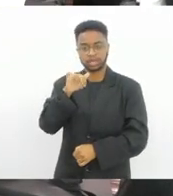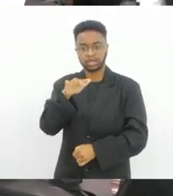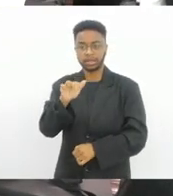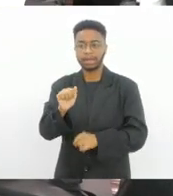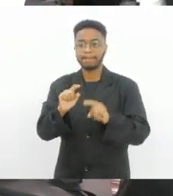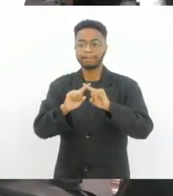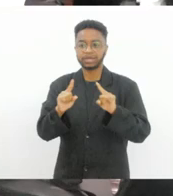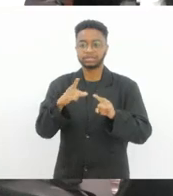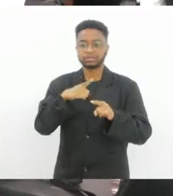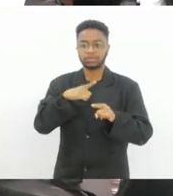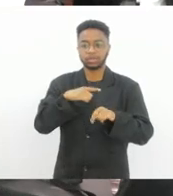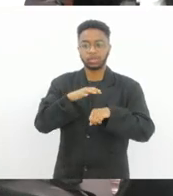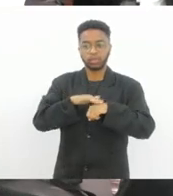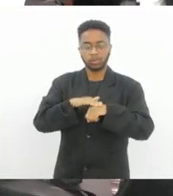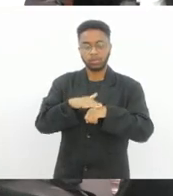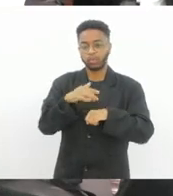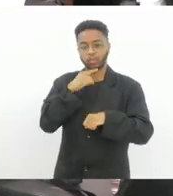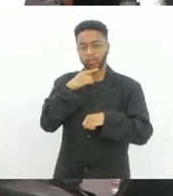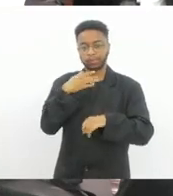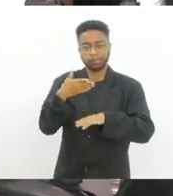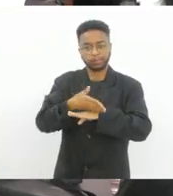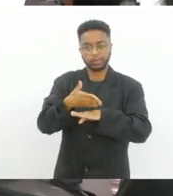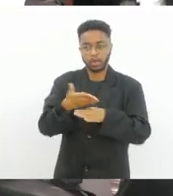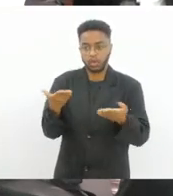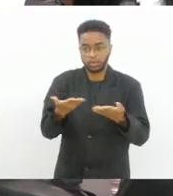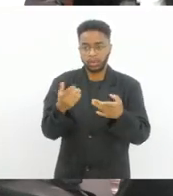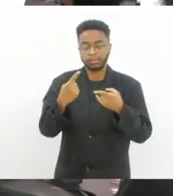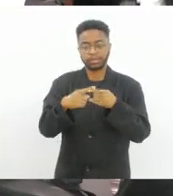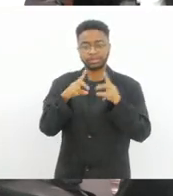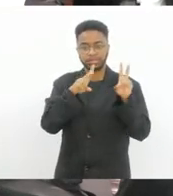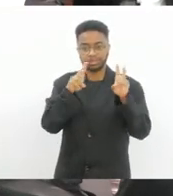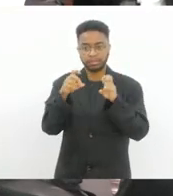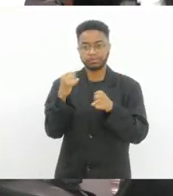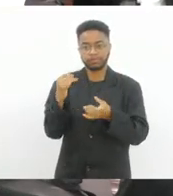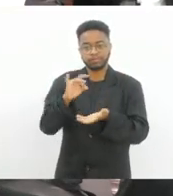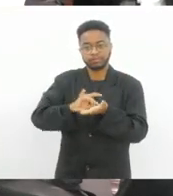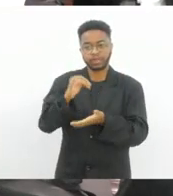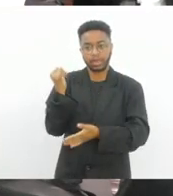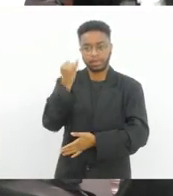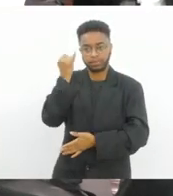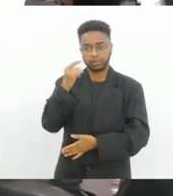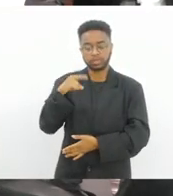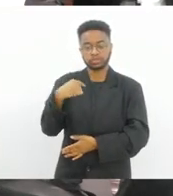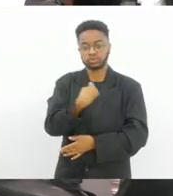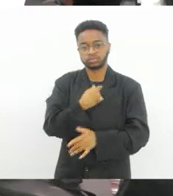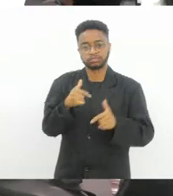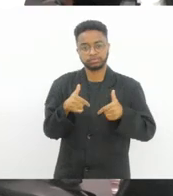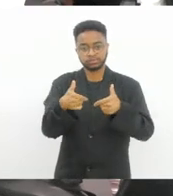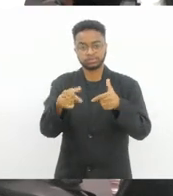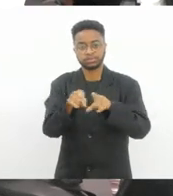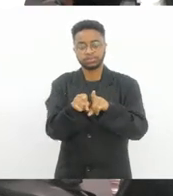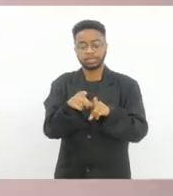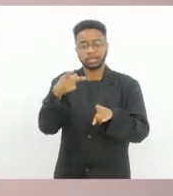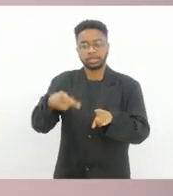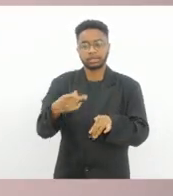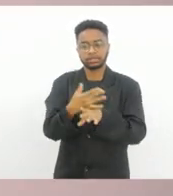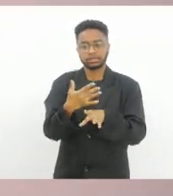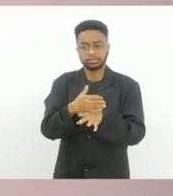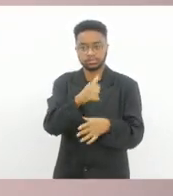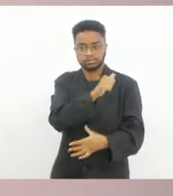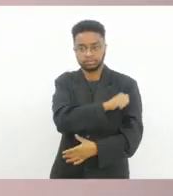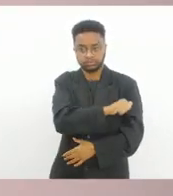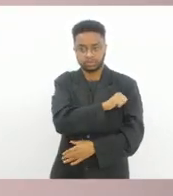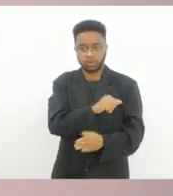presente hoje, mesmo sendo um tema tão importante para a atuação da nossa mandata e para a cidade do Rio de Janeiro hoje, né?